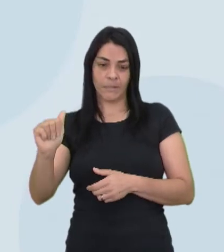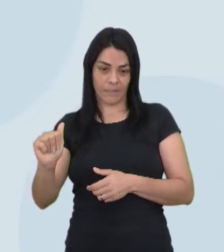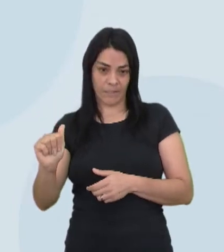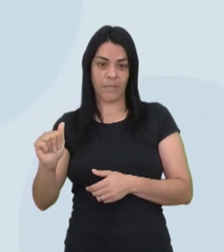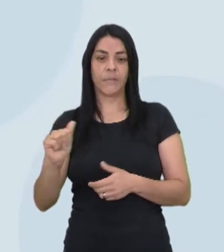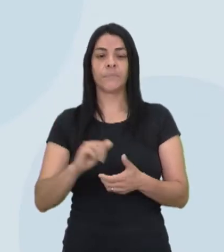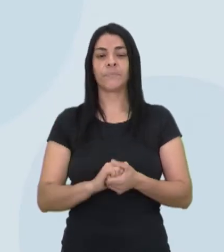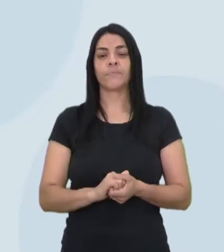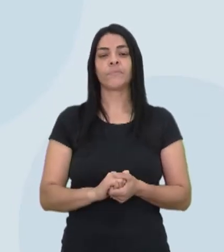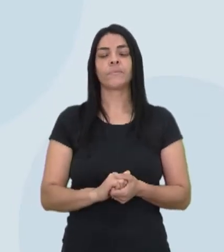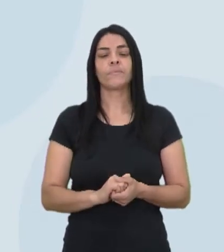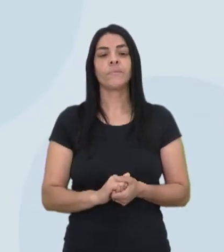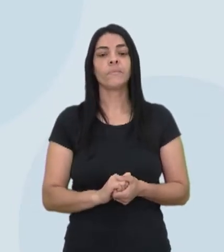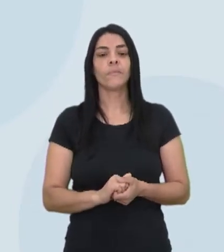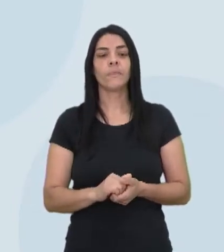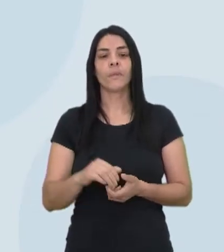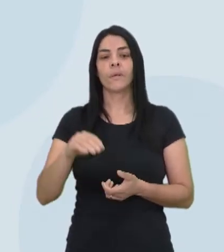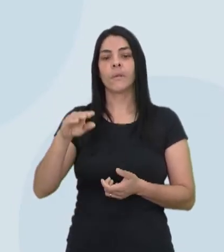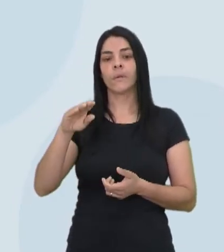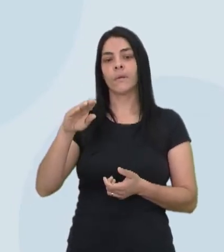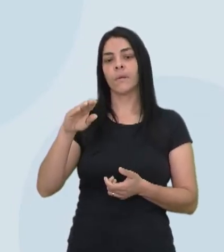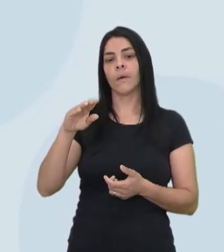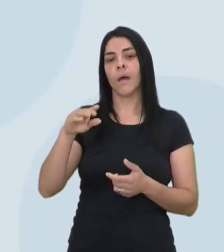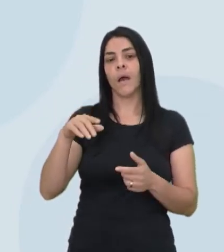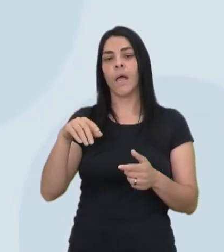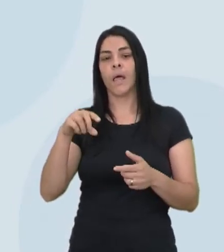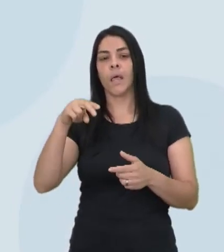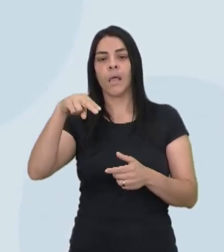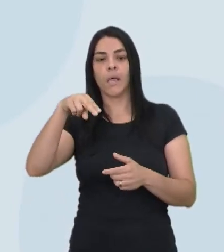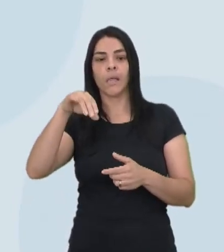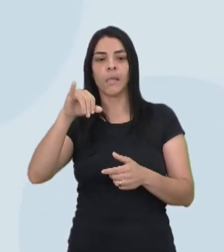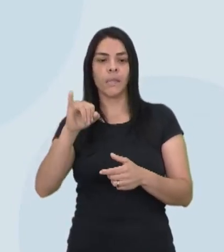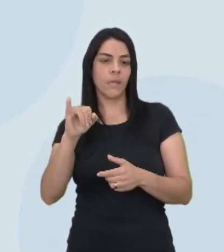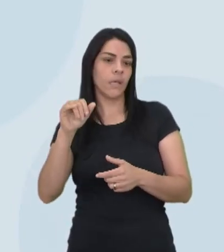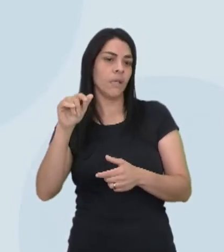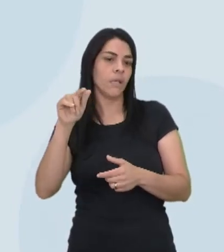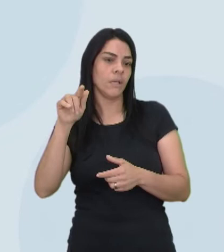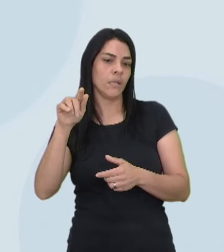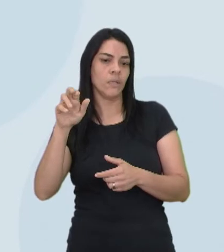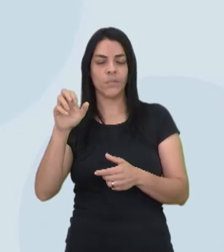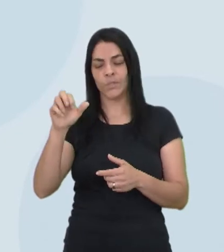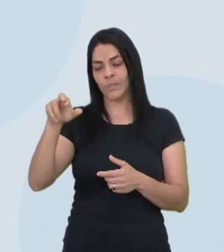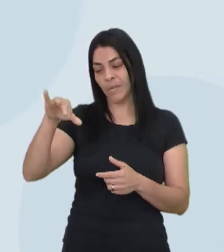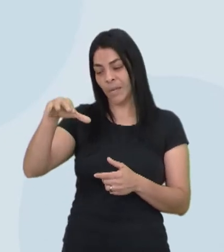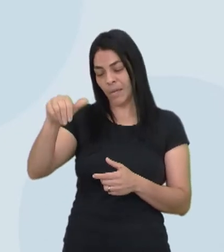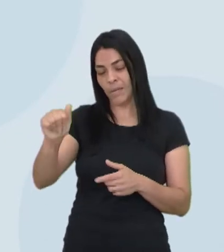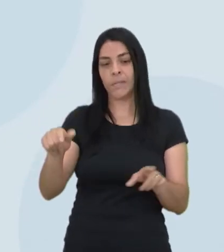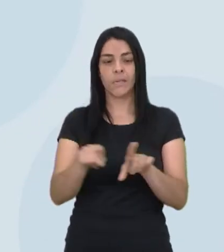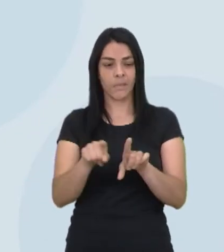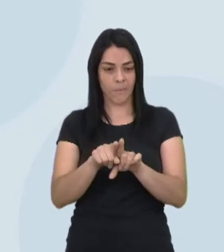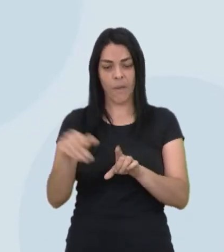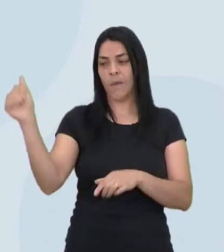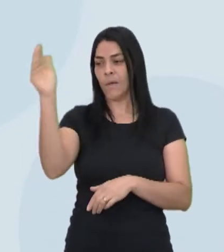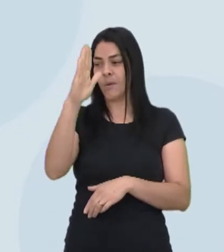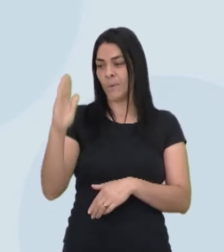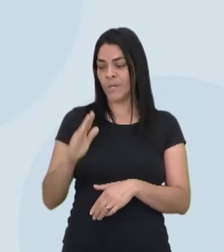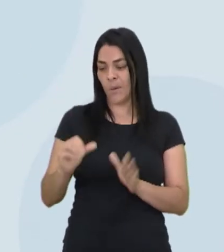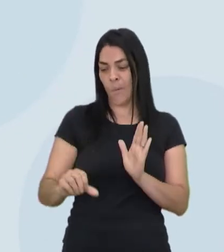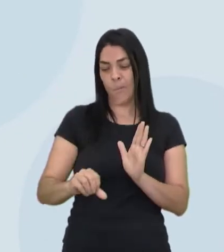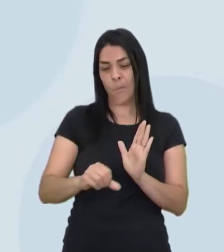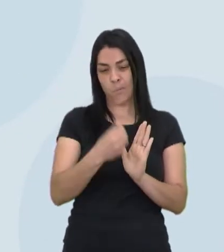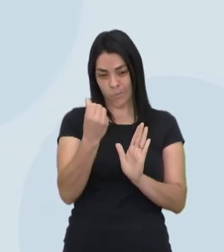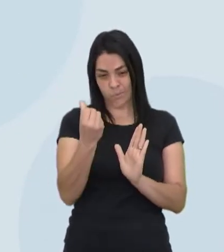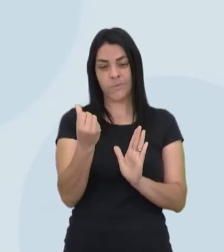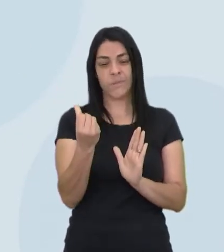Aí o Paquistão tem um pouco menos, a Nigéria também um pouco menos, e o Brasil, que seria aí o sexto colocado,